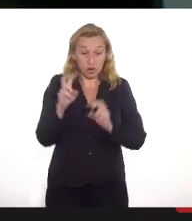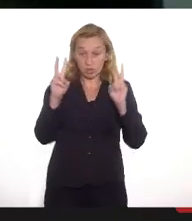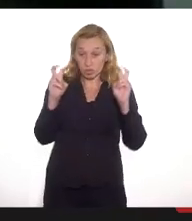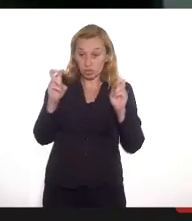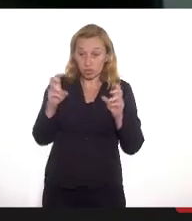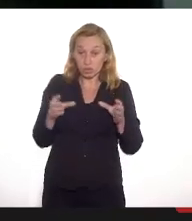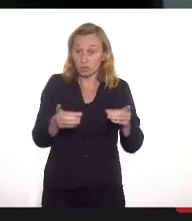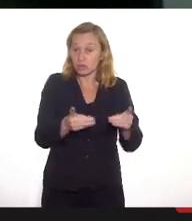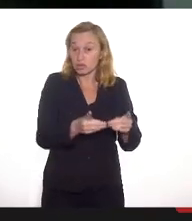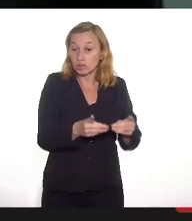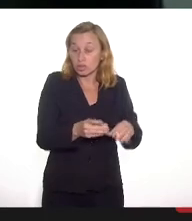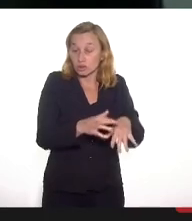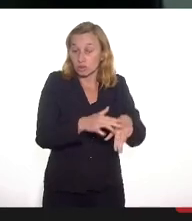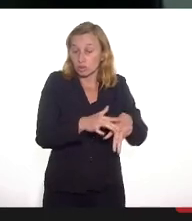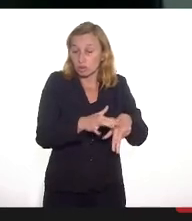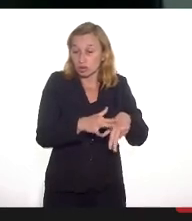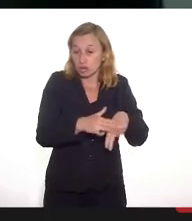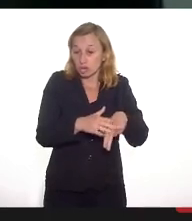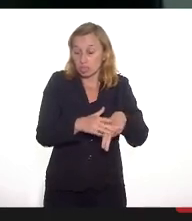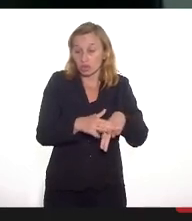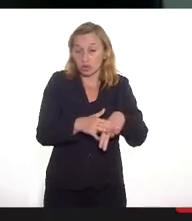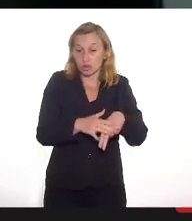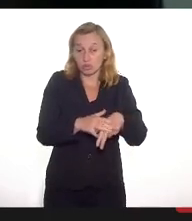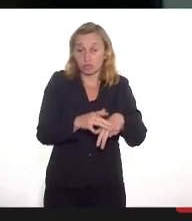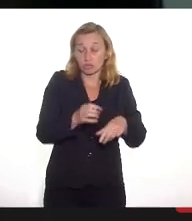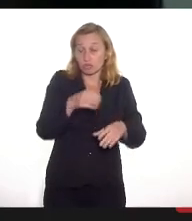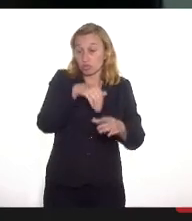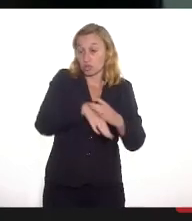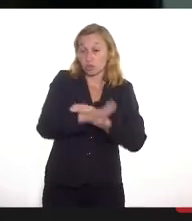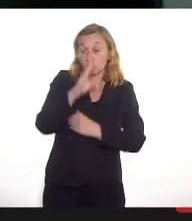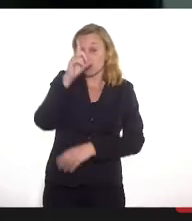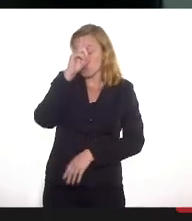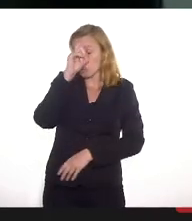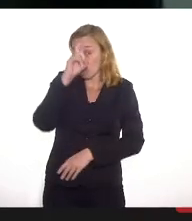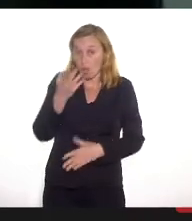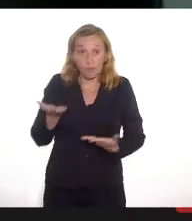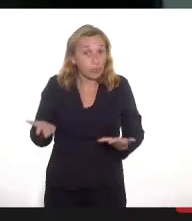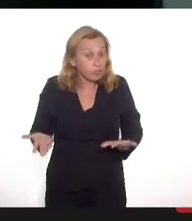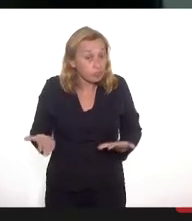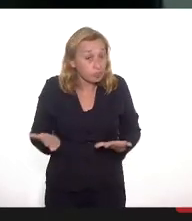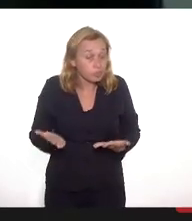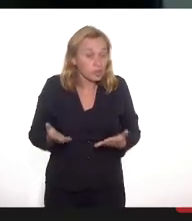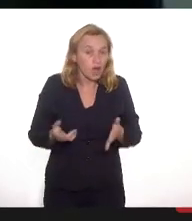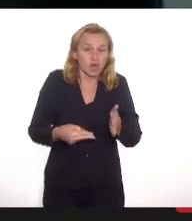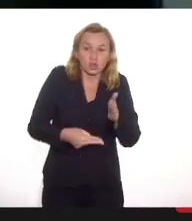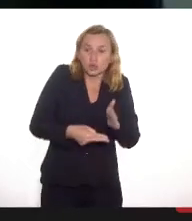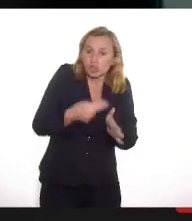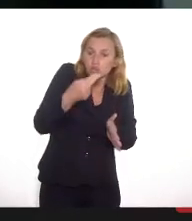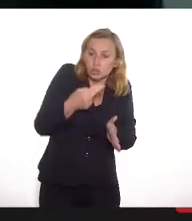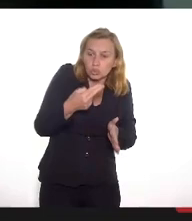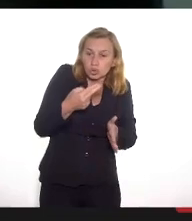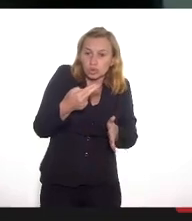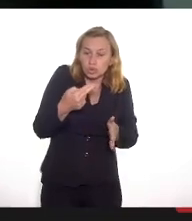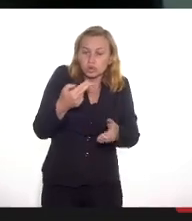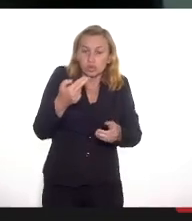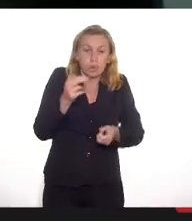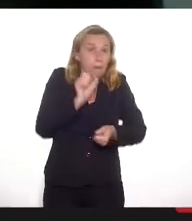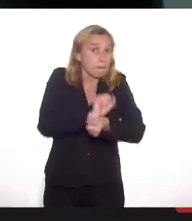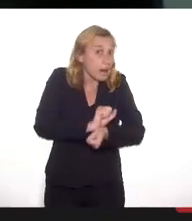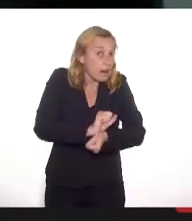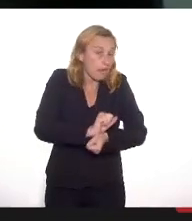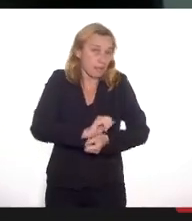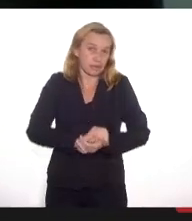dos pacientes que estão nos hospitais as as cirurgias fomos foram